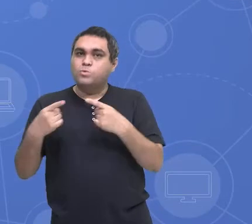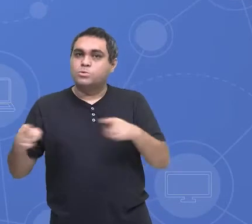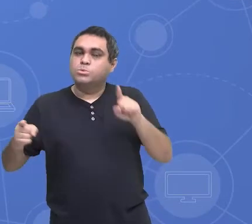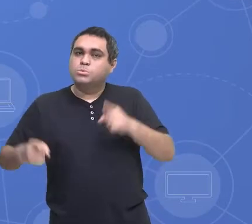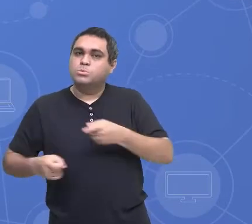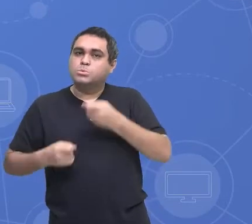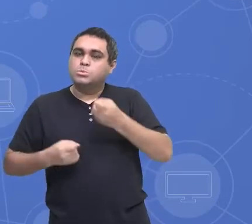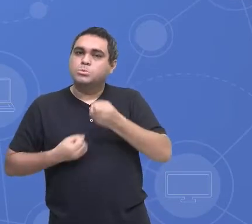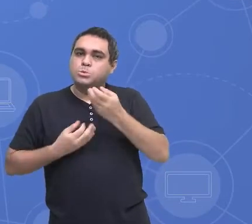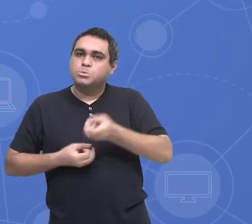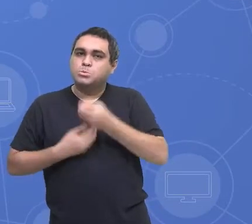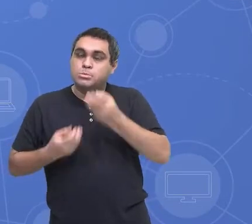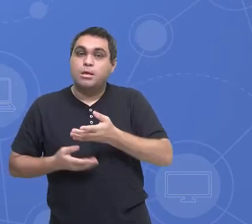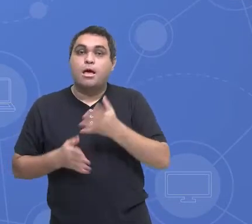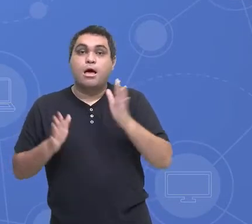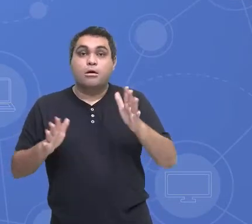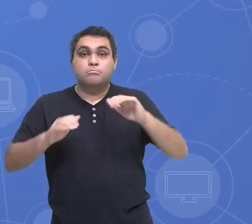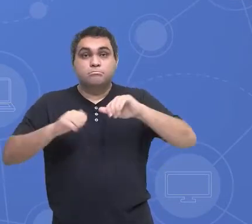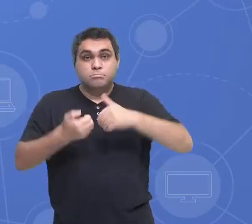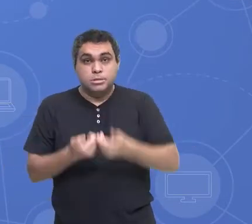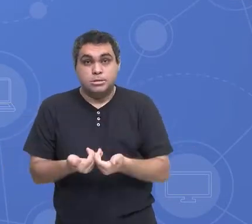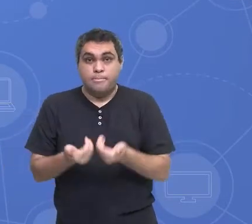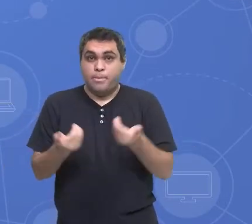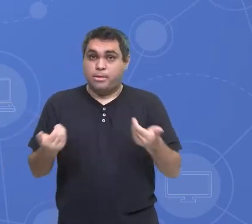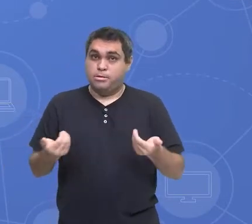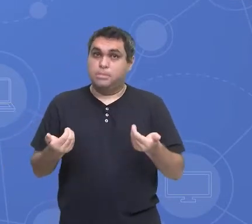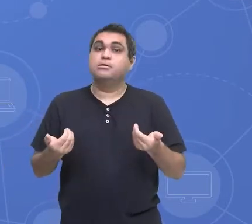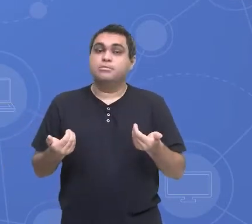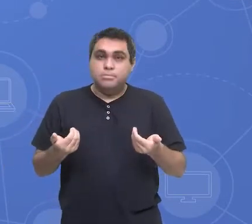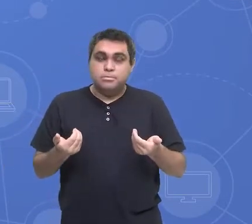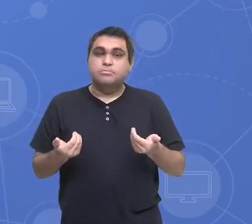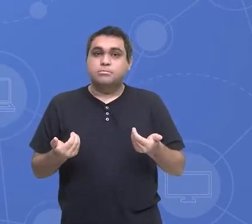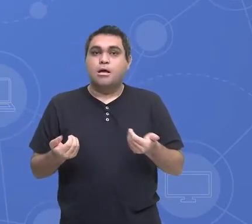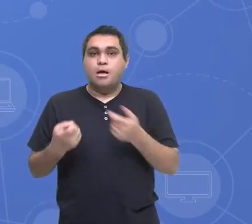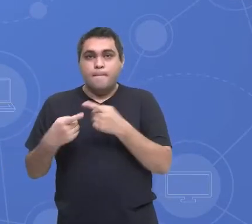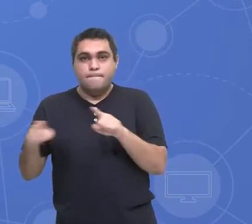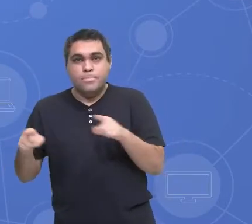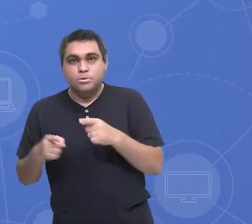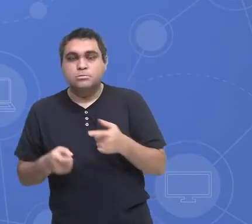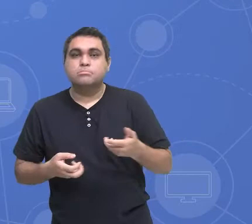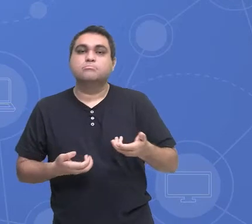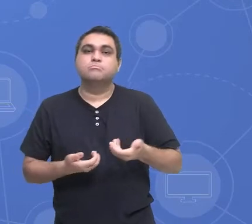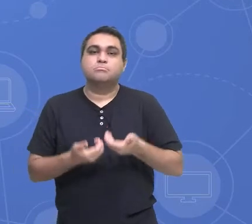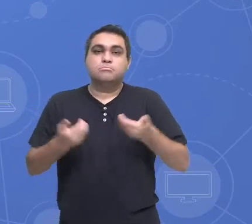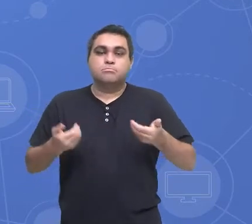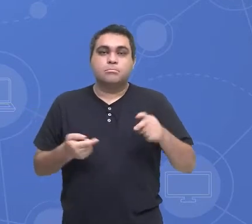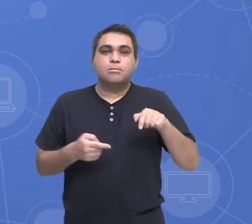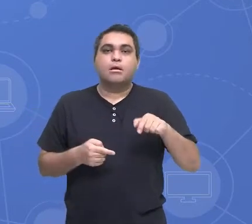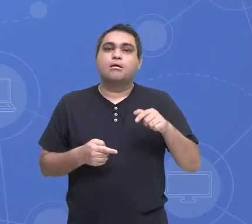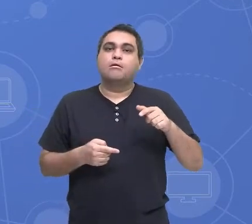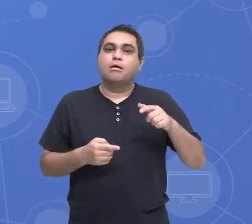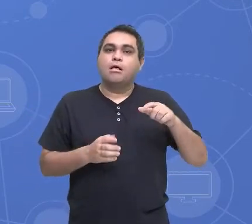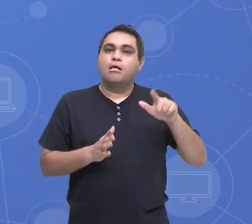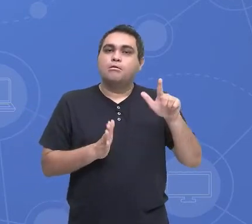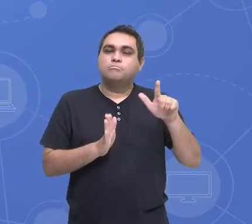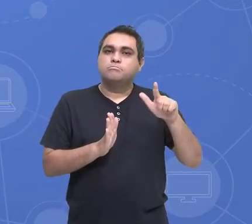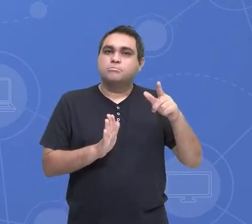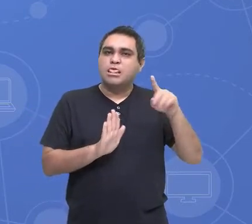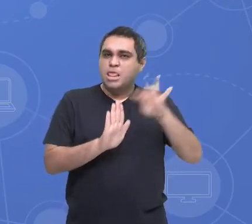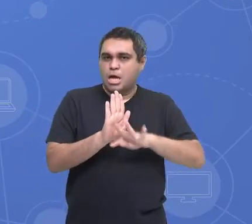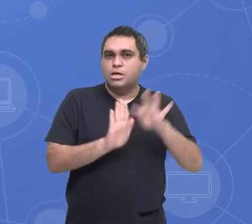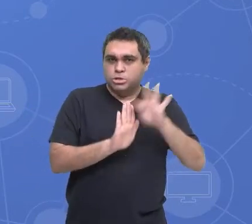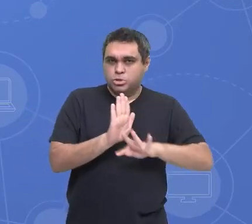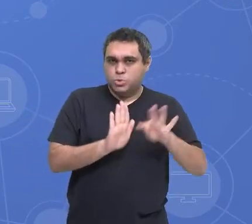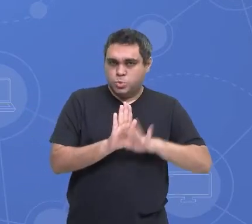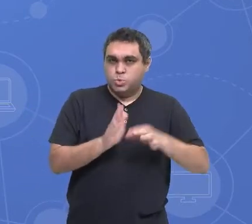vai haver uma separação entre música e as letras, entre o texto.